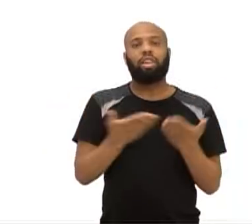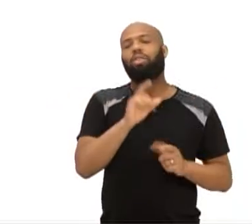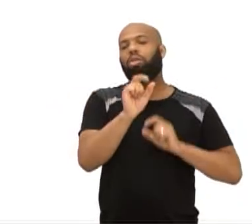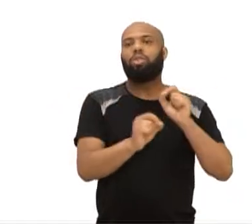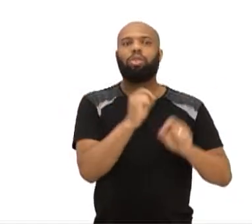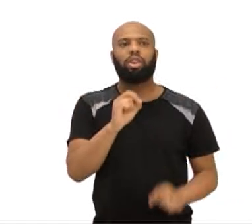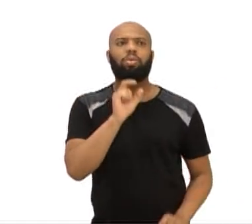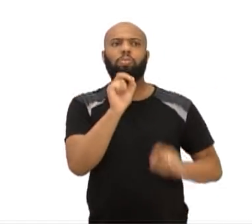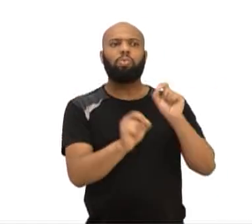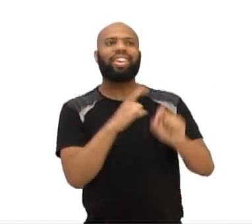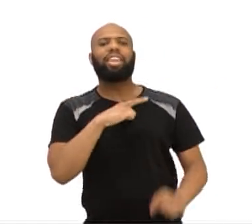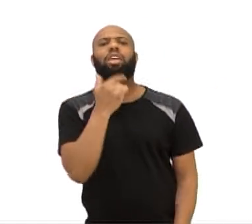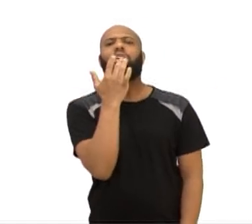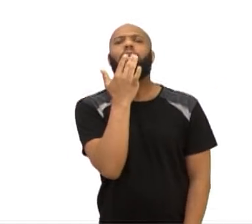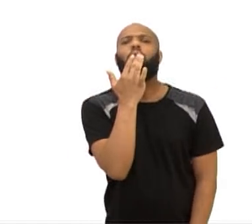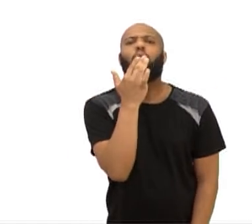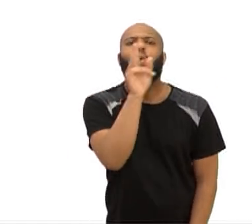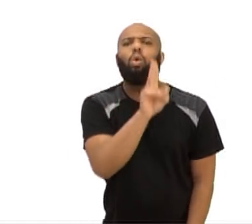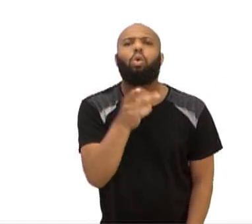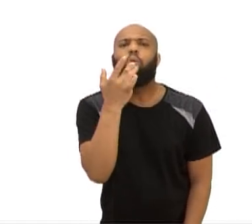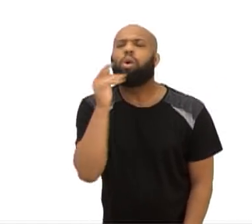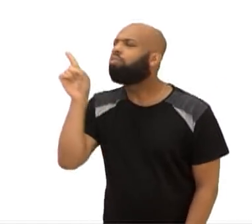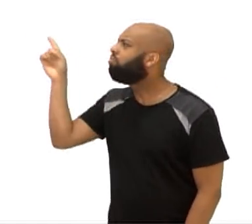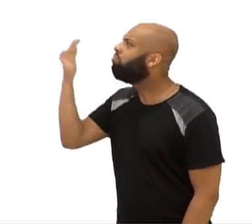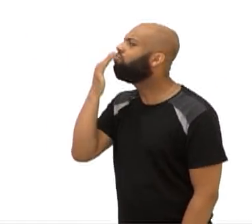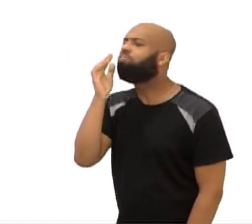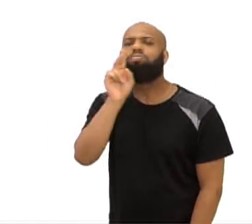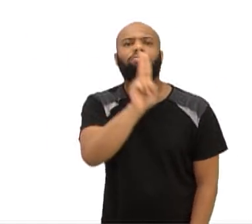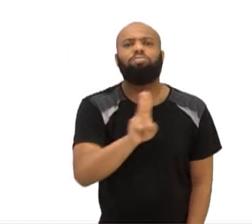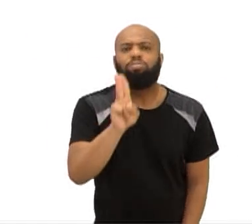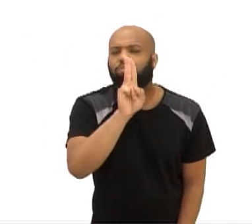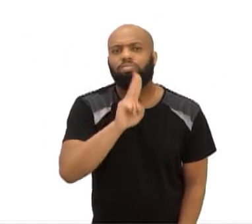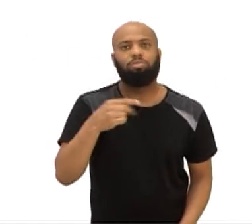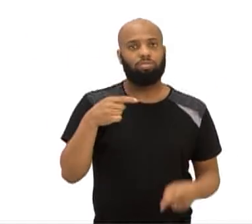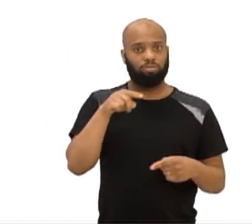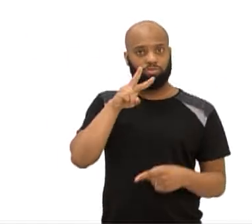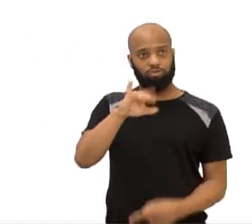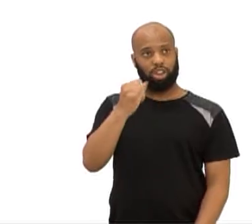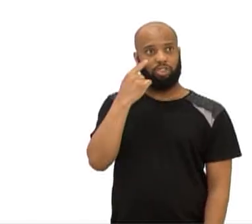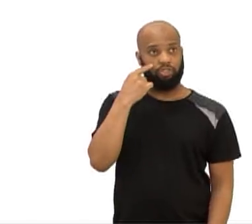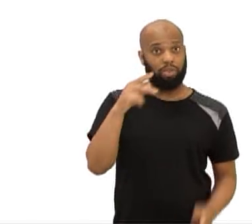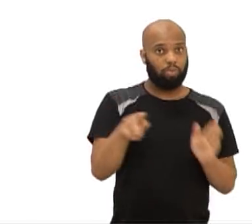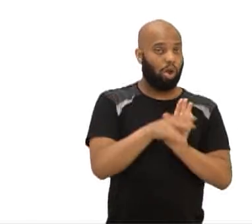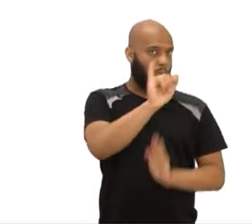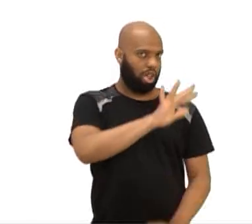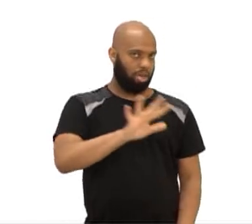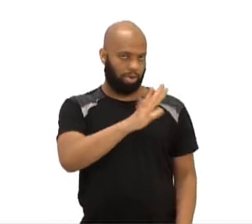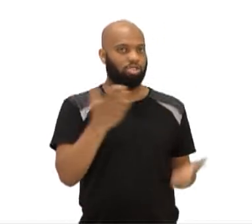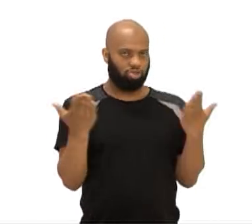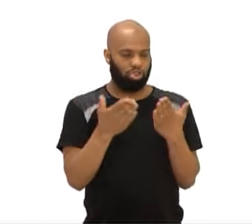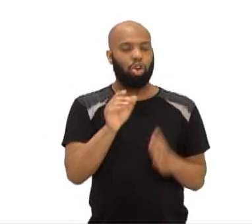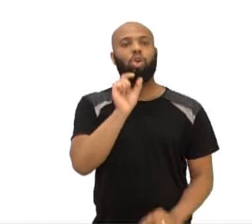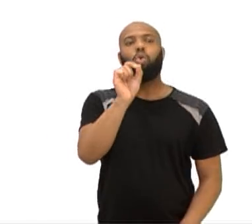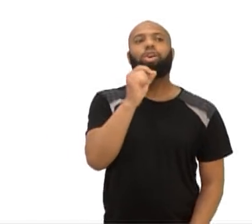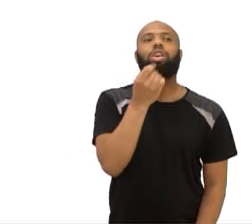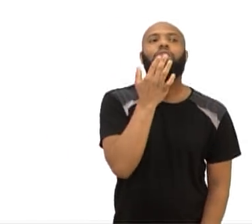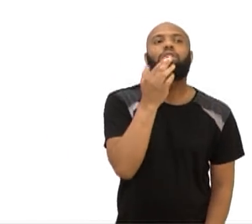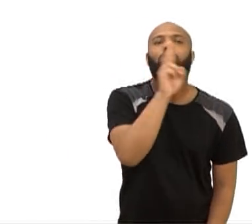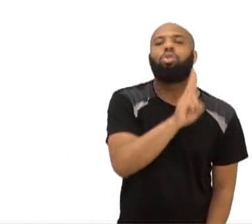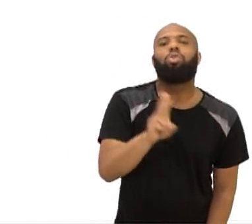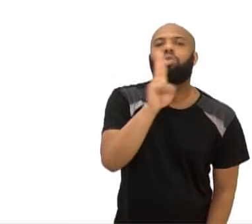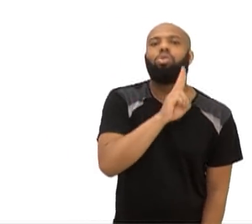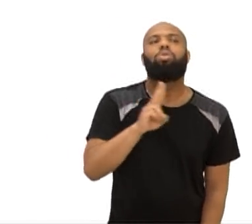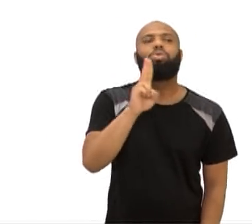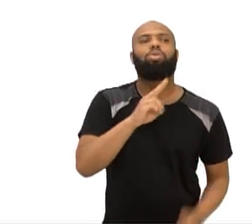agora, o que as cores utilizadas, então a gente vai pensar aqui somente na imagem, o que as cores utilizadas no